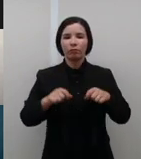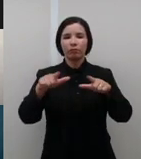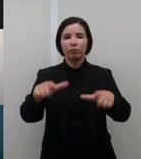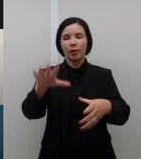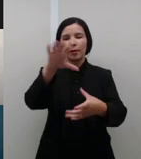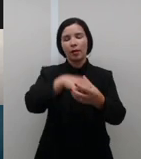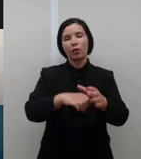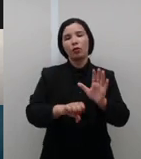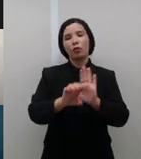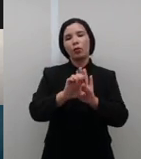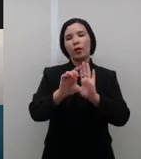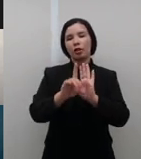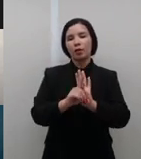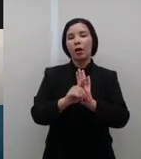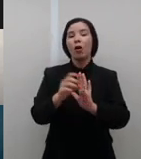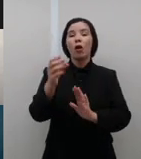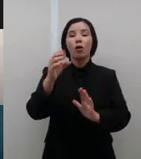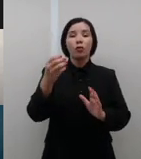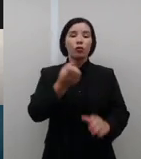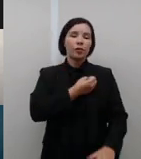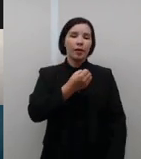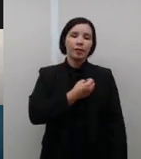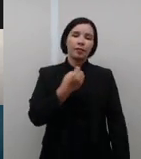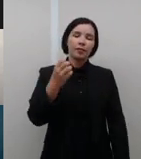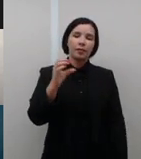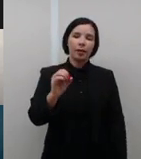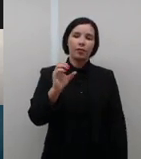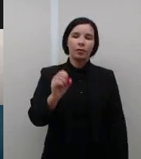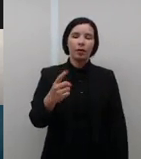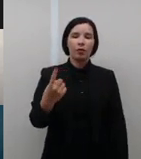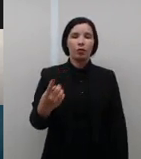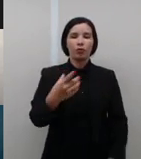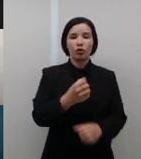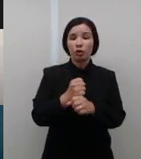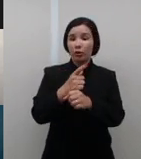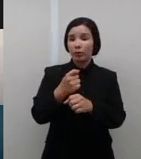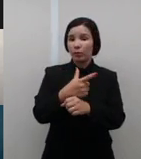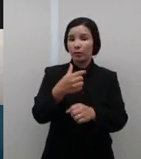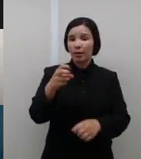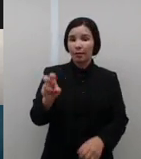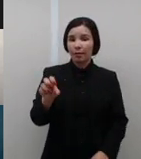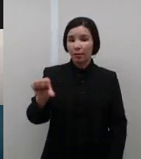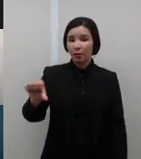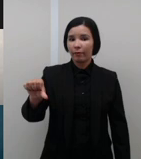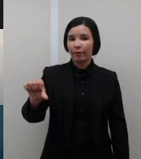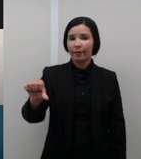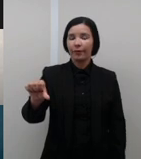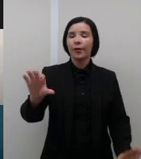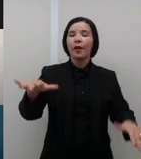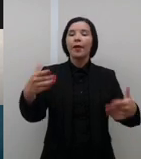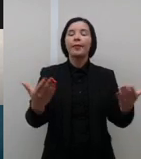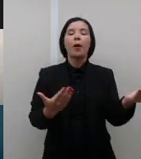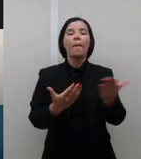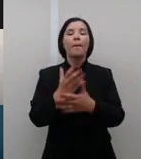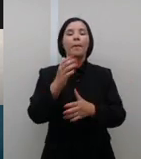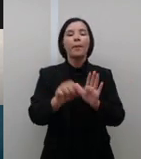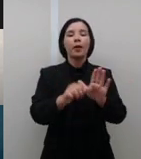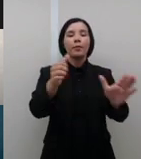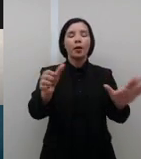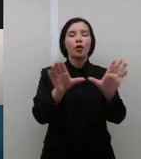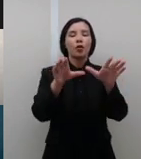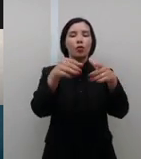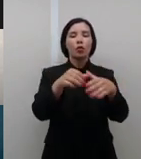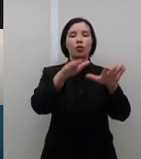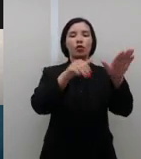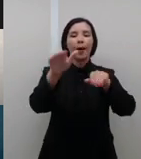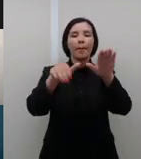número 001/2019. Pretendiam que a data da publicação do primeiro edital de convocação do concurso fosse estabelecida como